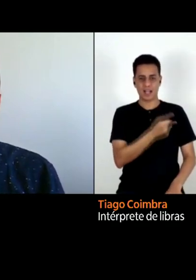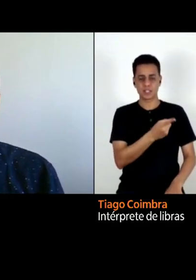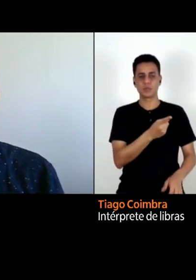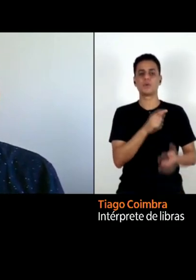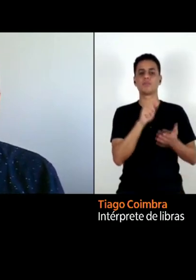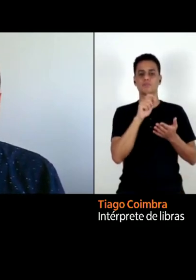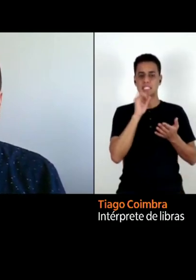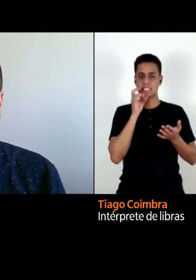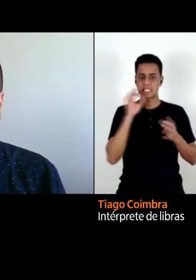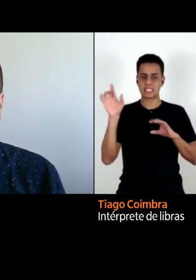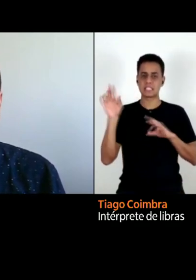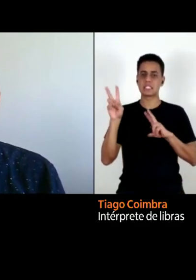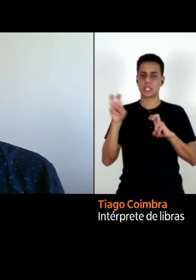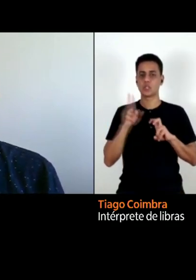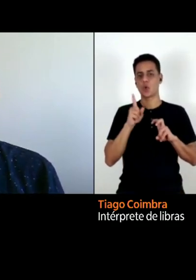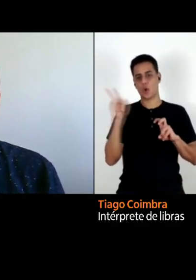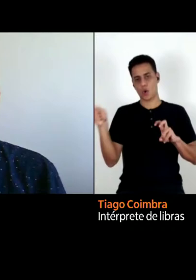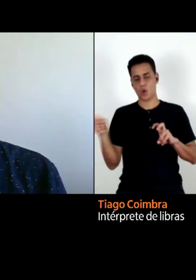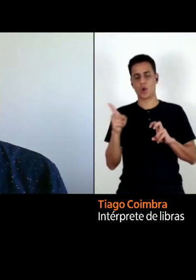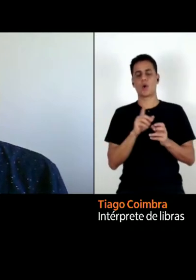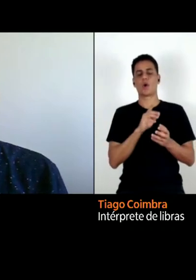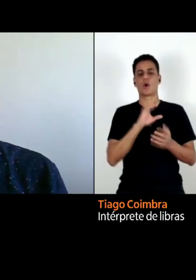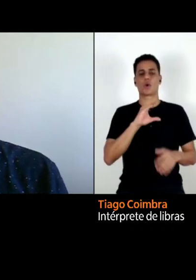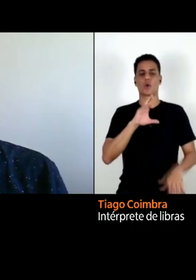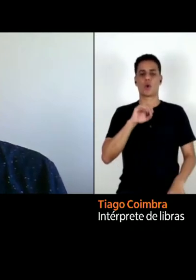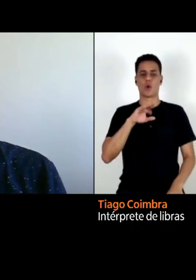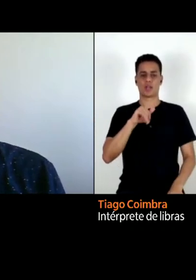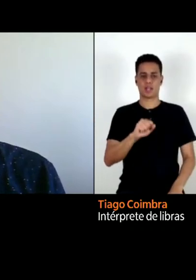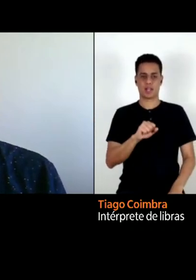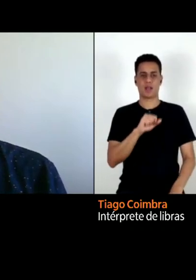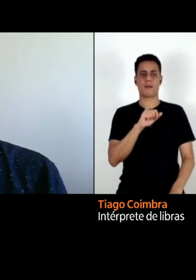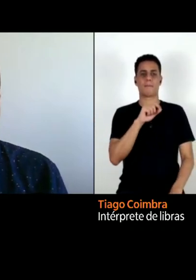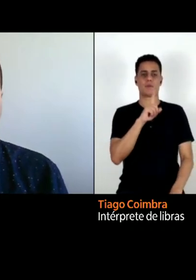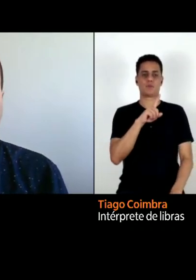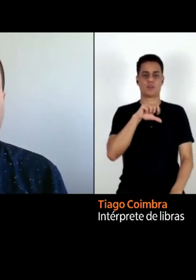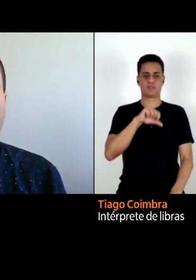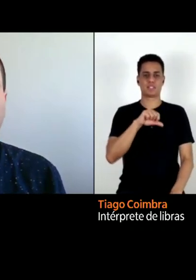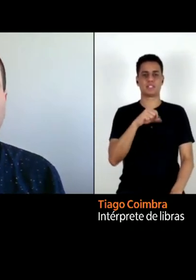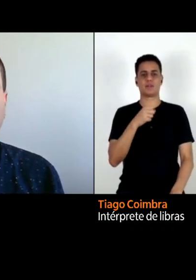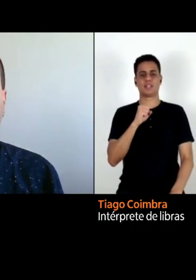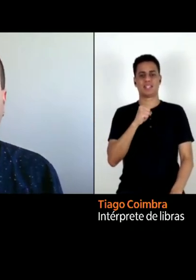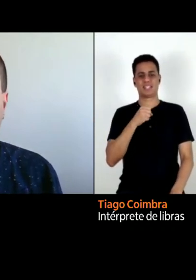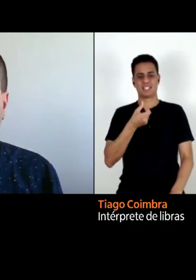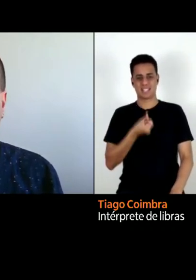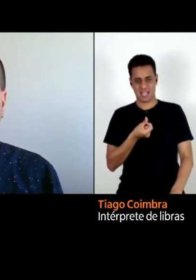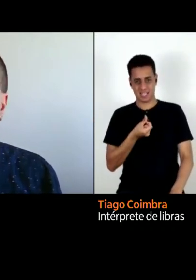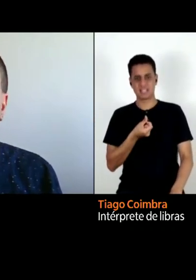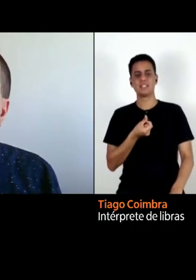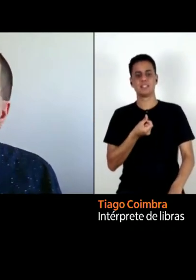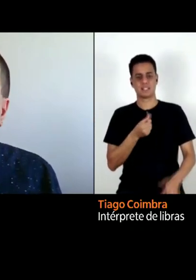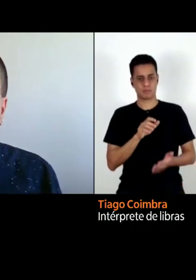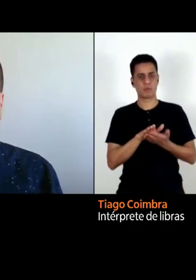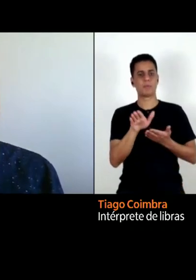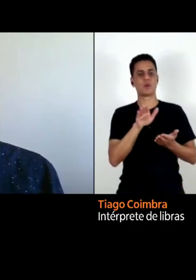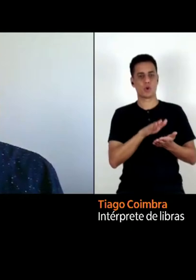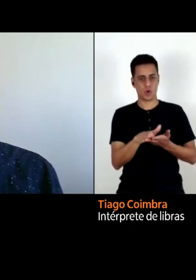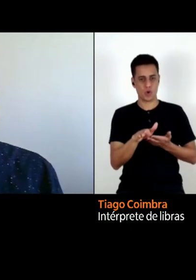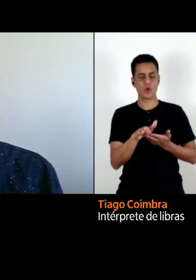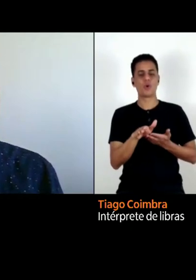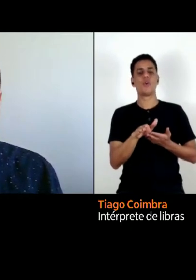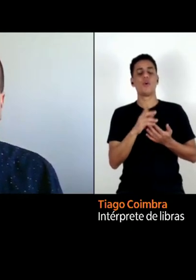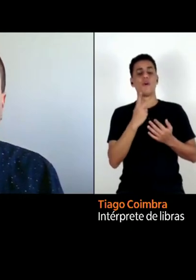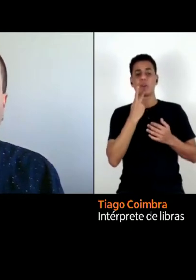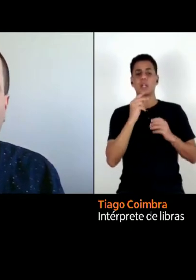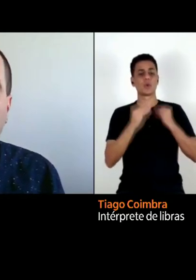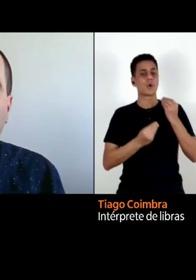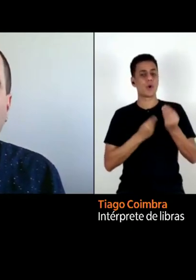de 1896, publicada em A Semana, a propósito de suas aventuras com